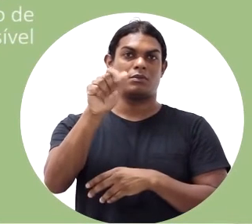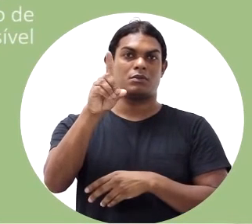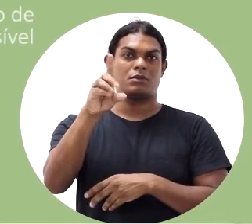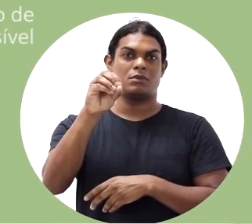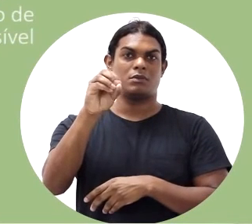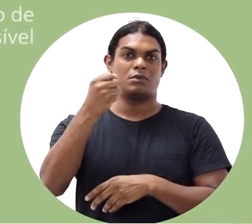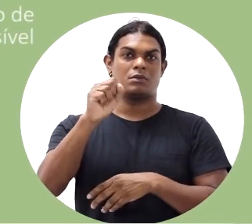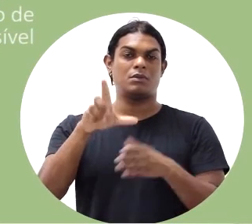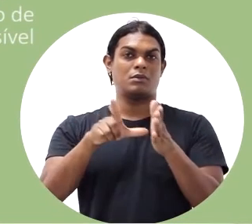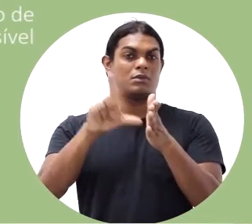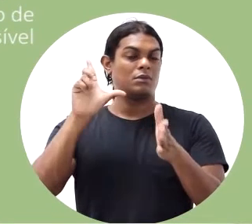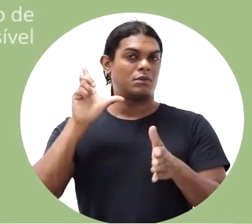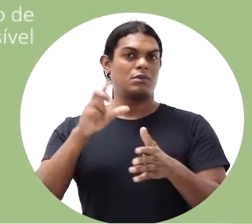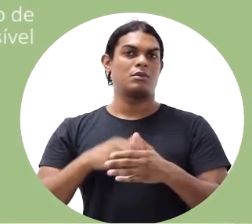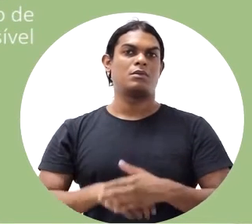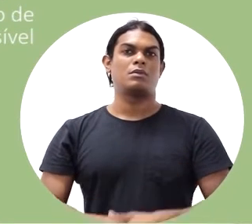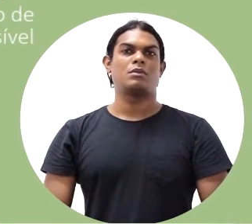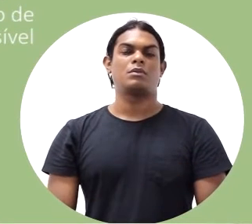anterior.